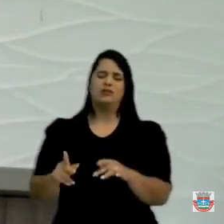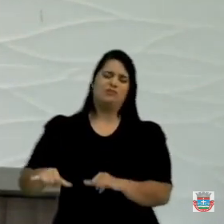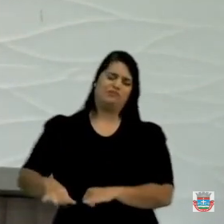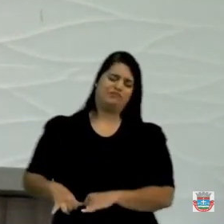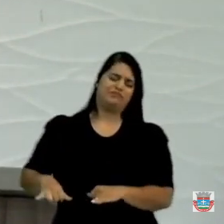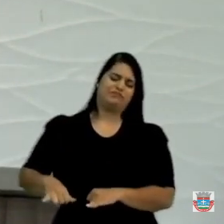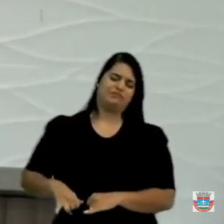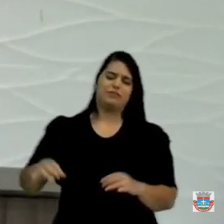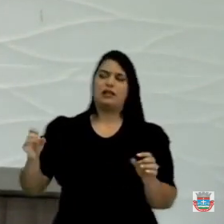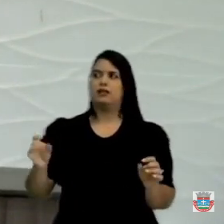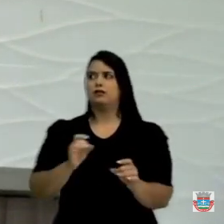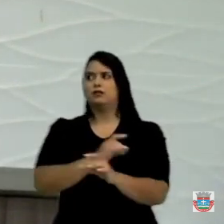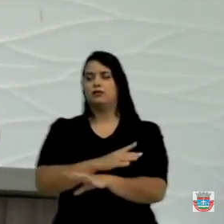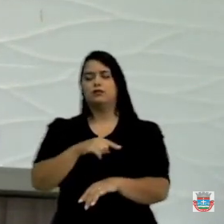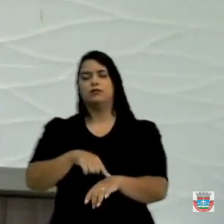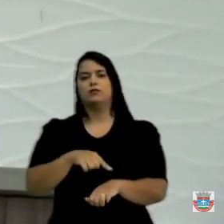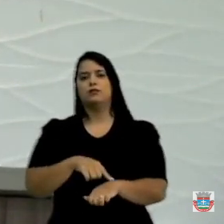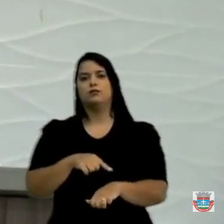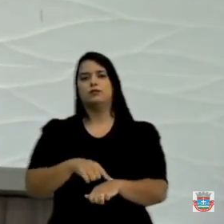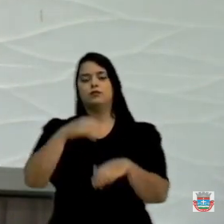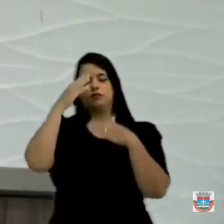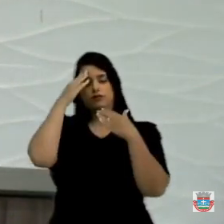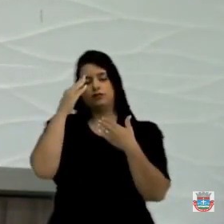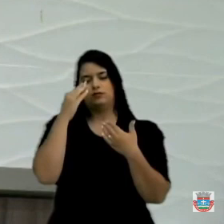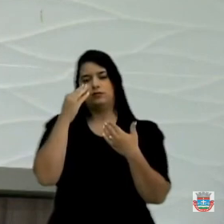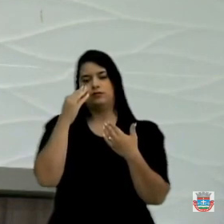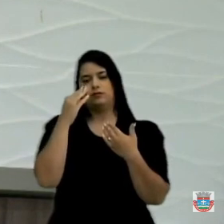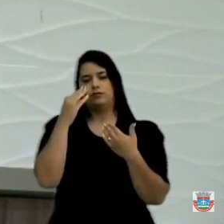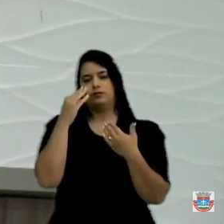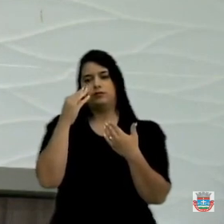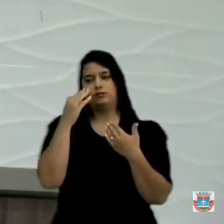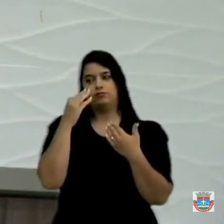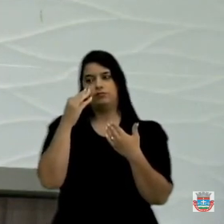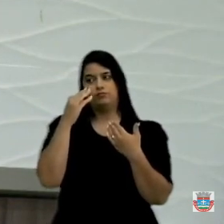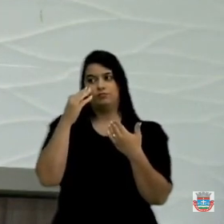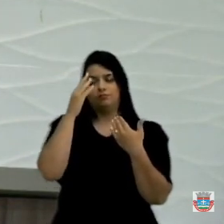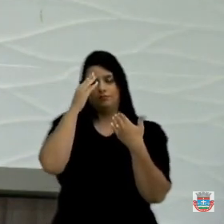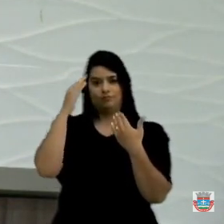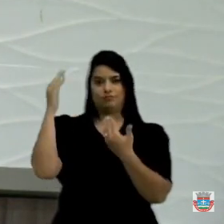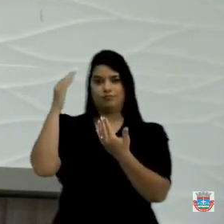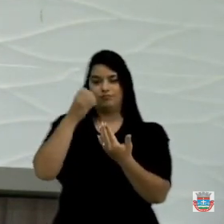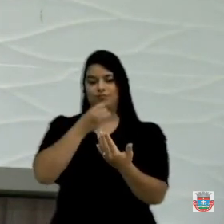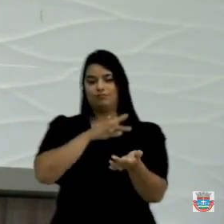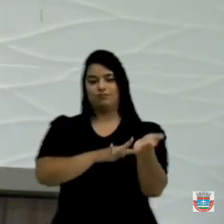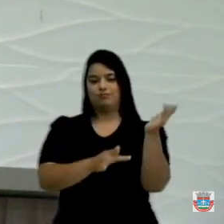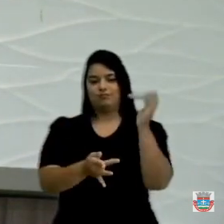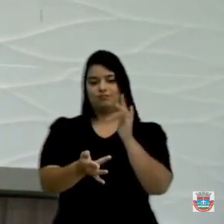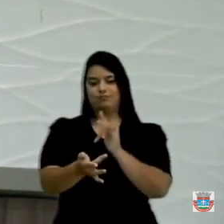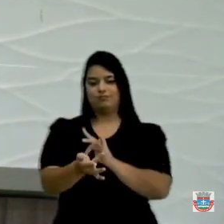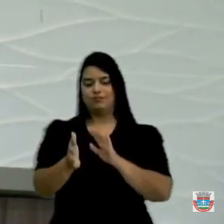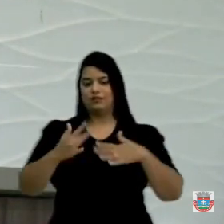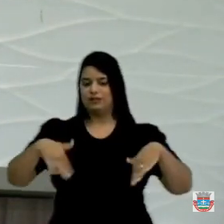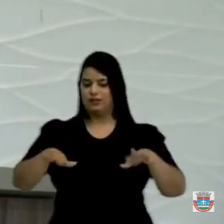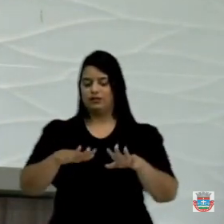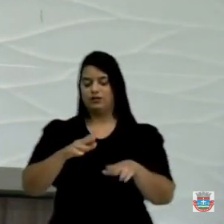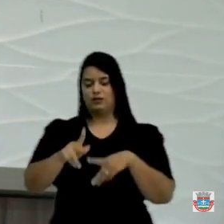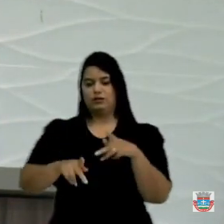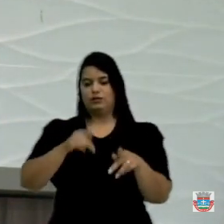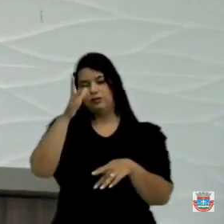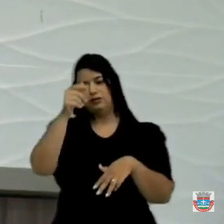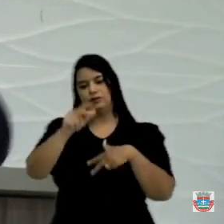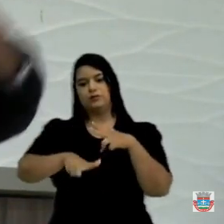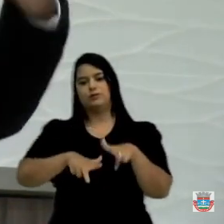Estou terminando meu tempo aqui, agradecendo ao bom Jesus, que todos são betenses, tenham um